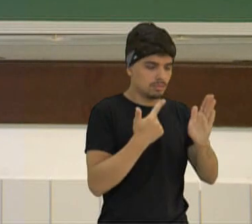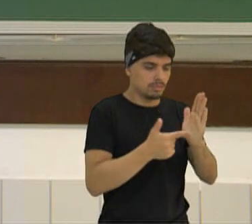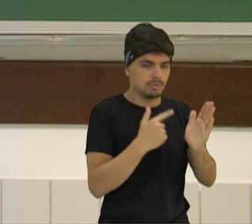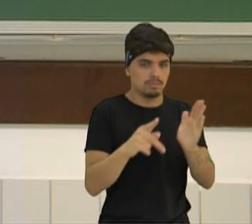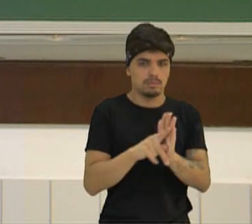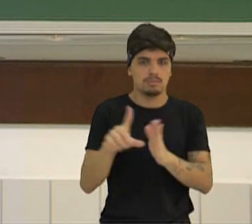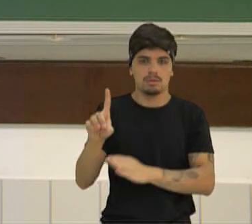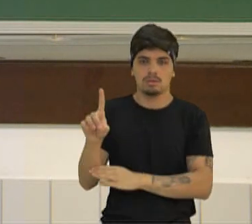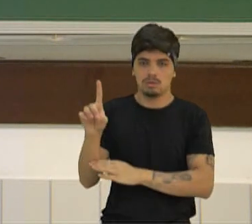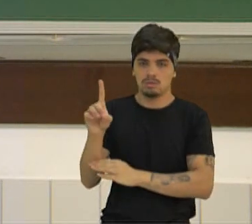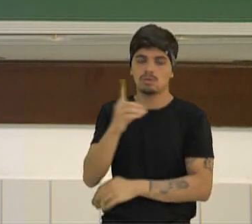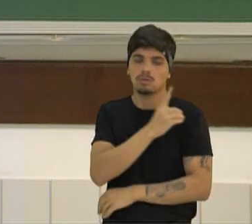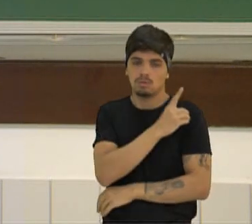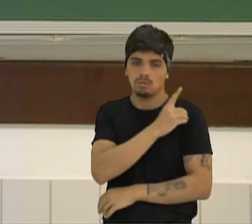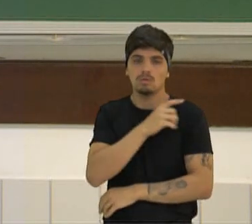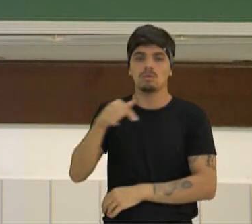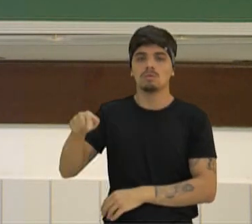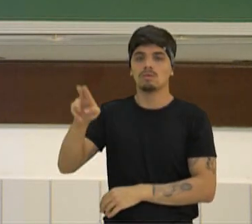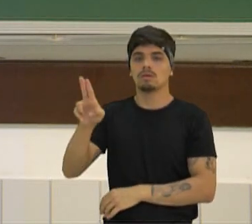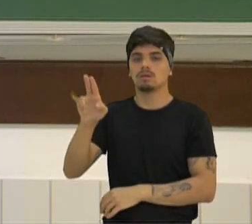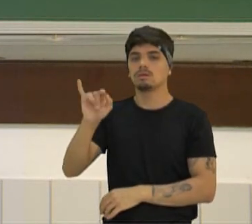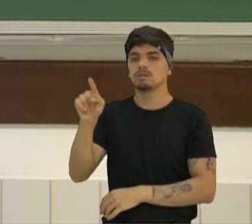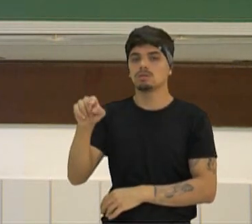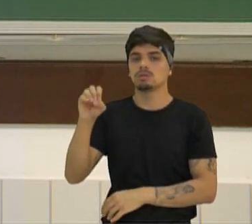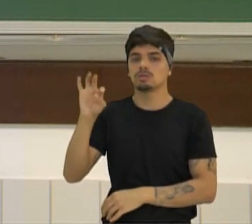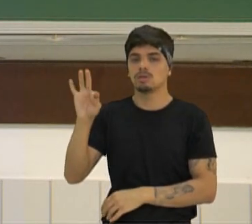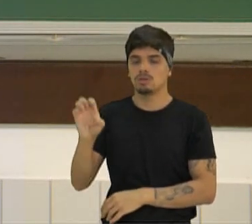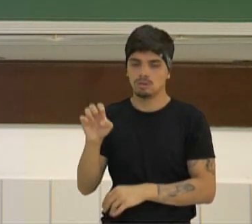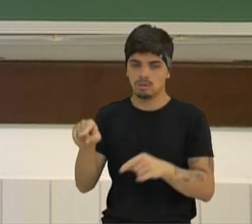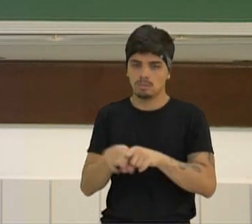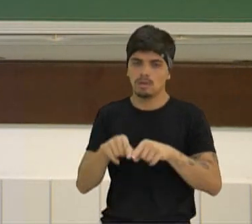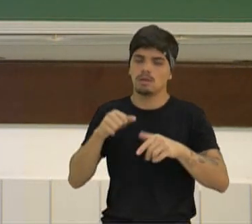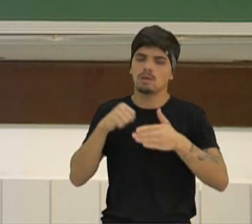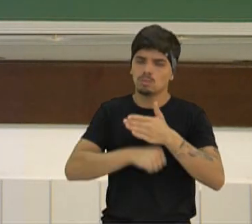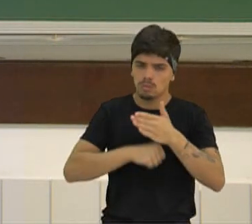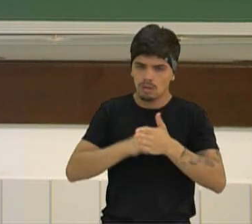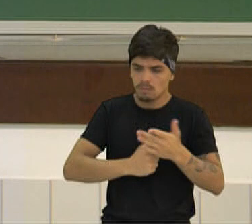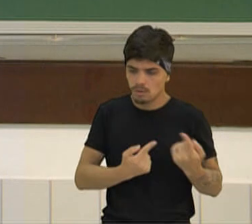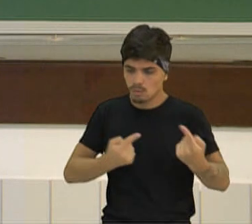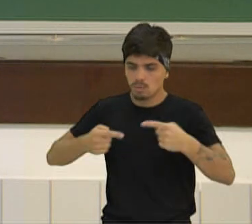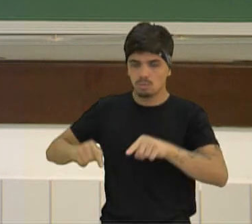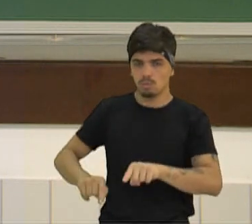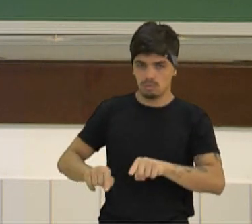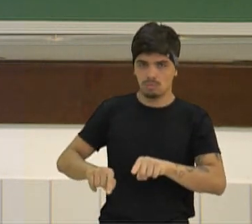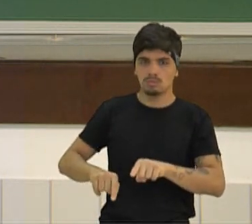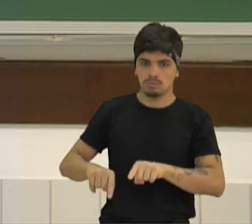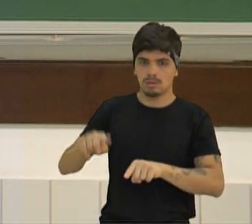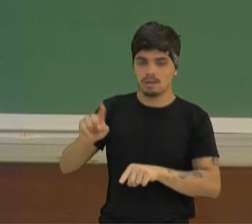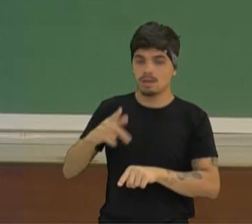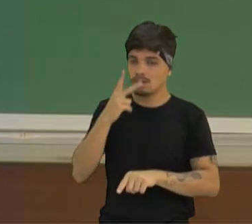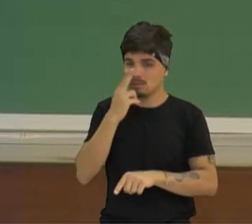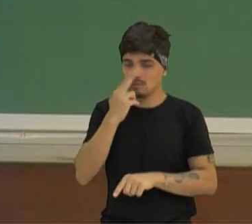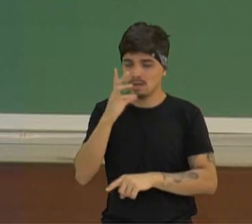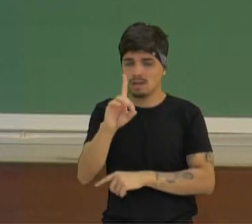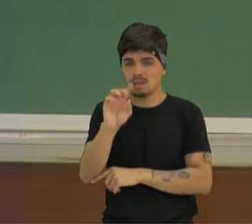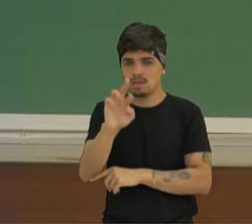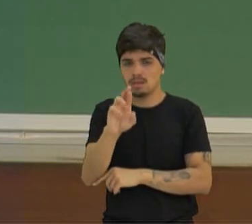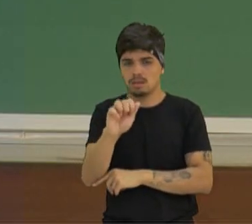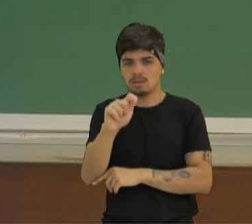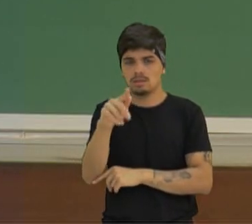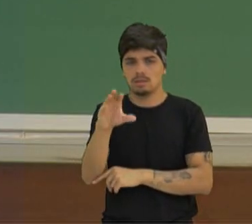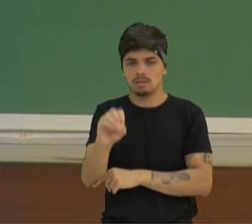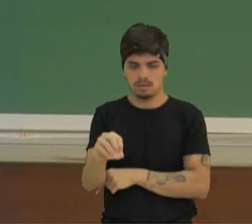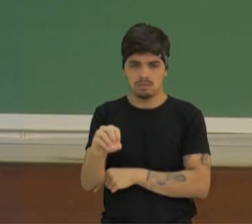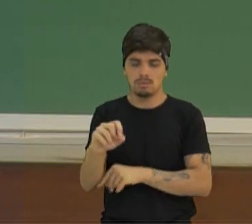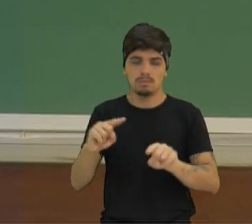do Dom Quixote e ele falava lá que ele lutava contra os Moinhos de Vento que ele achavam que eram dragões né